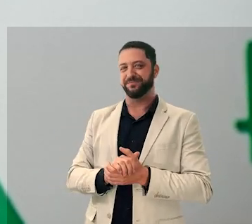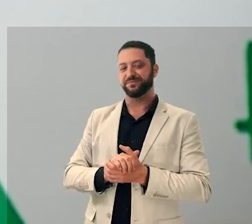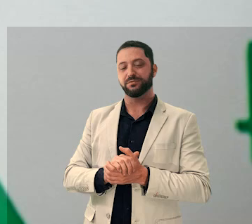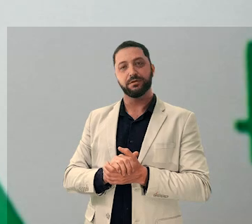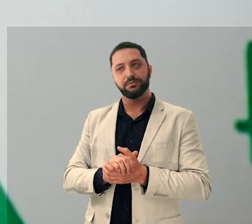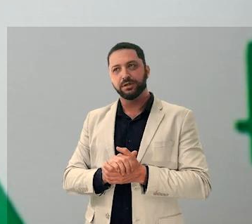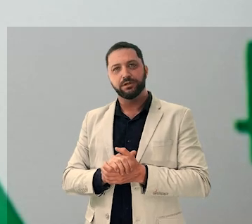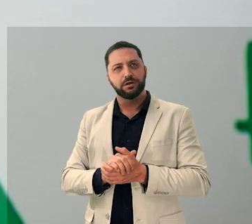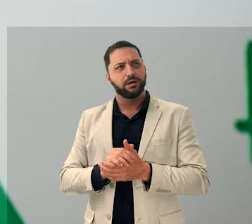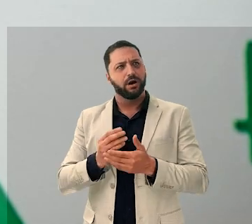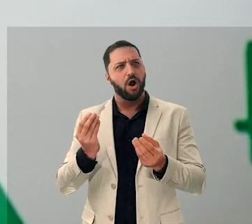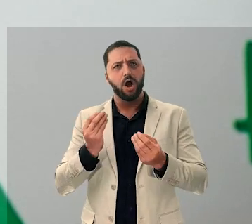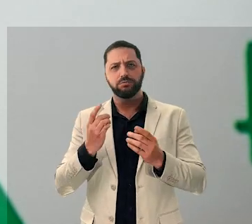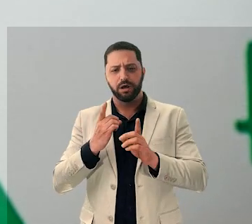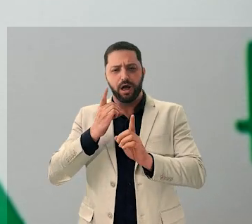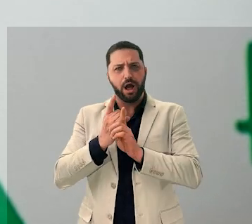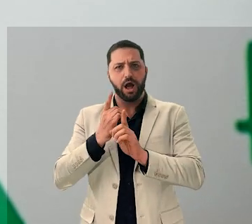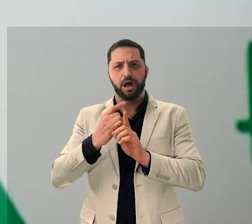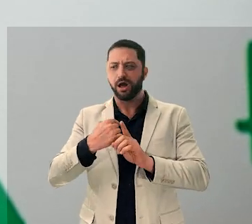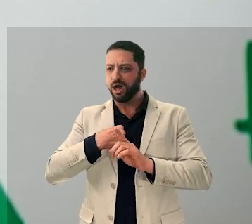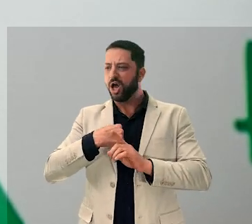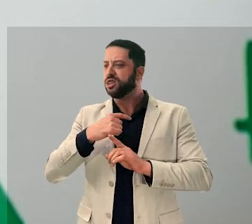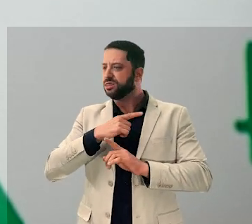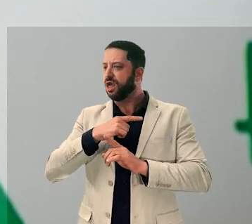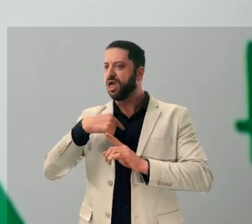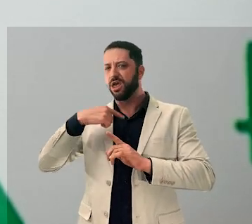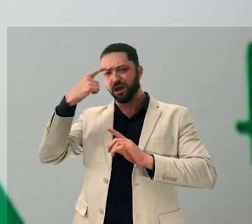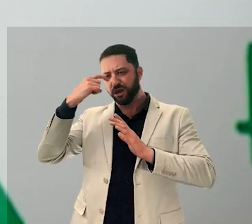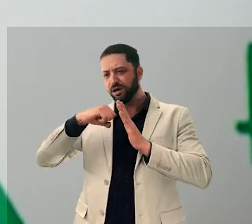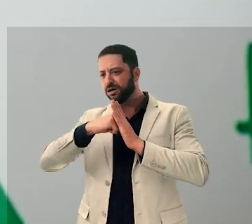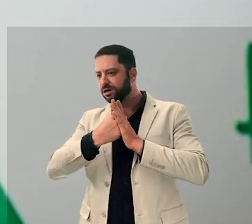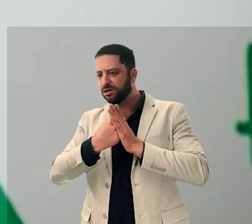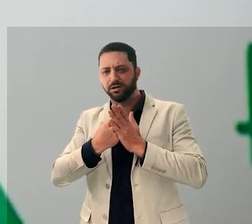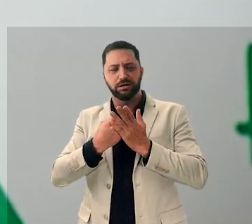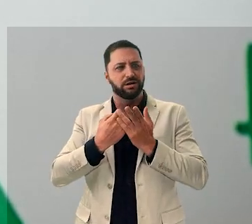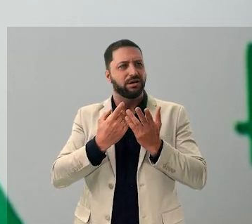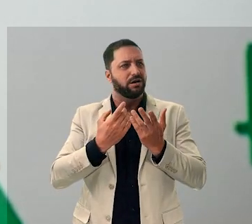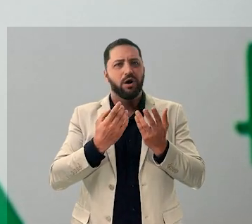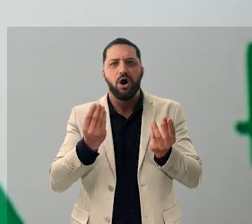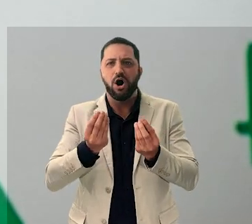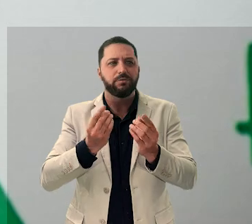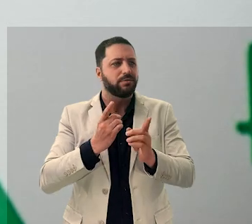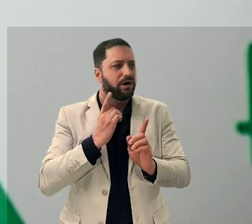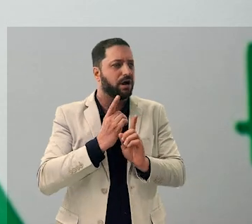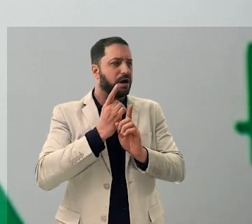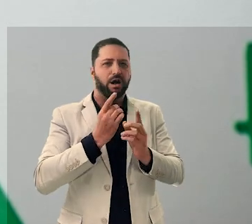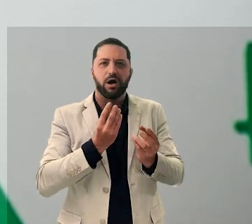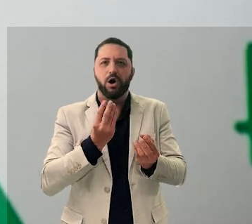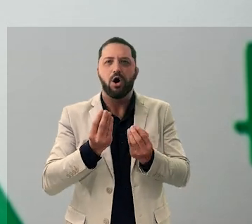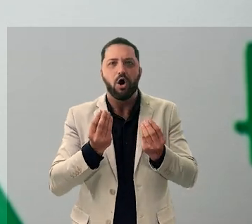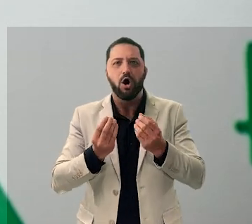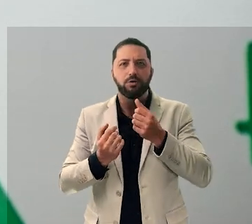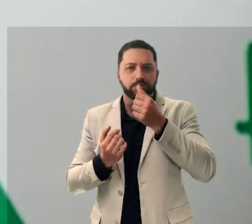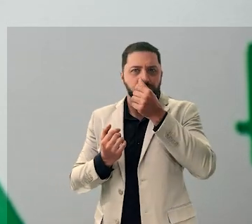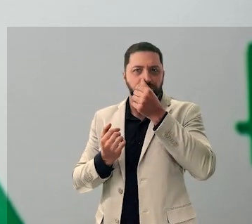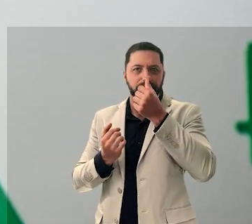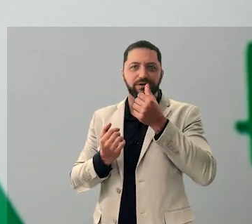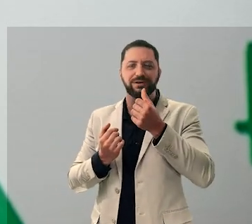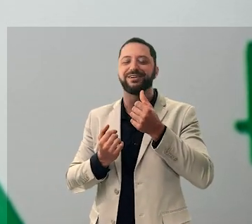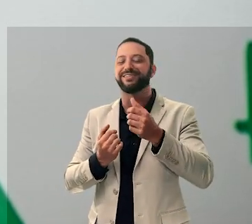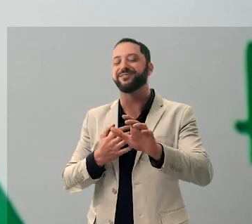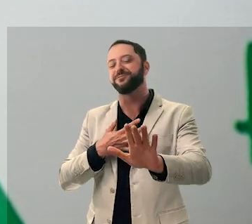produtiva. Mas como saber se você tem suas emoções presas? Como é que saber se você tem o seu